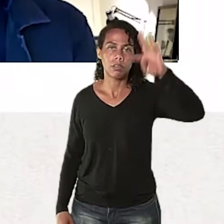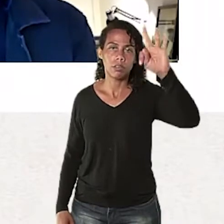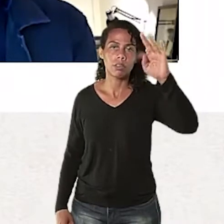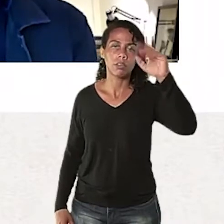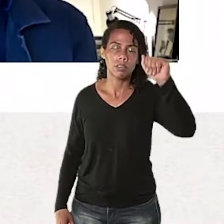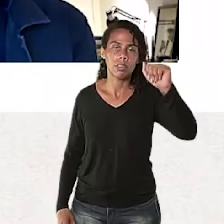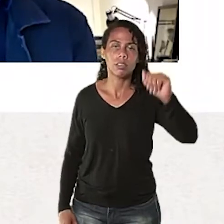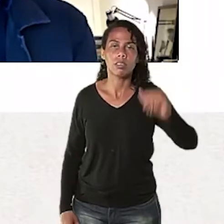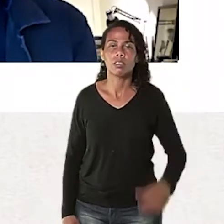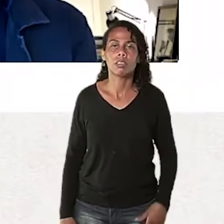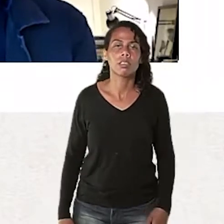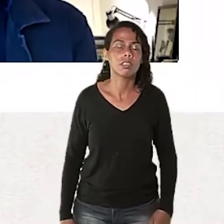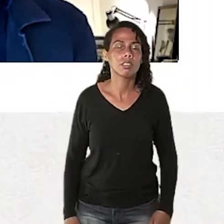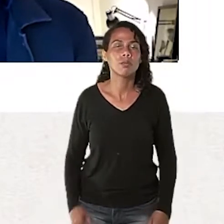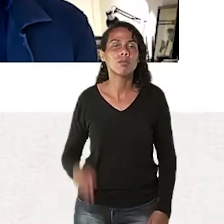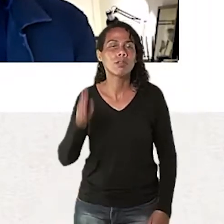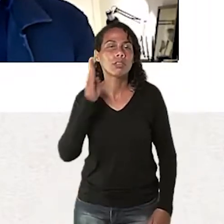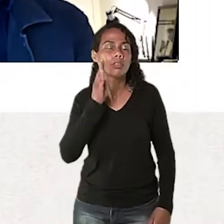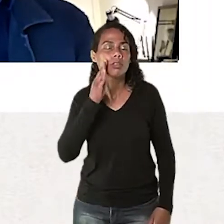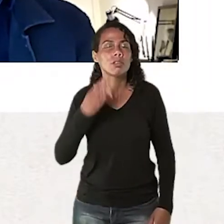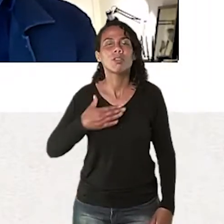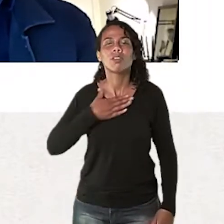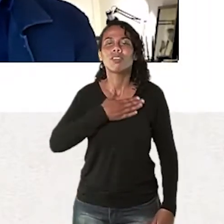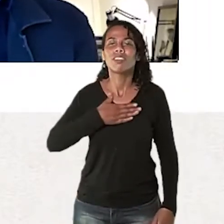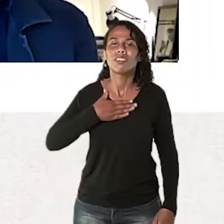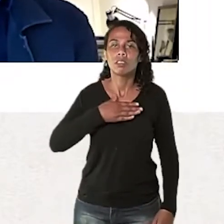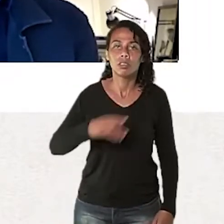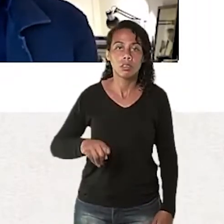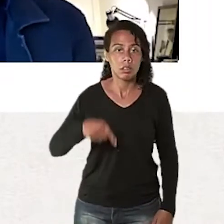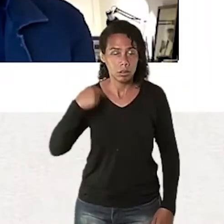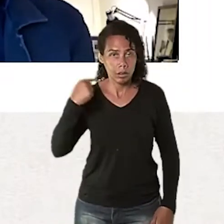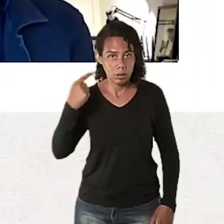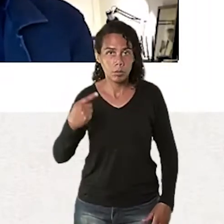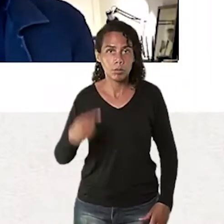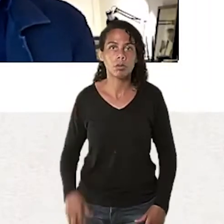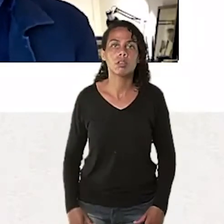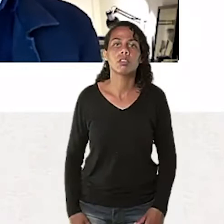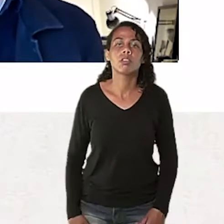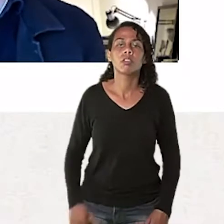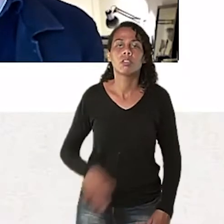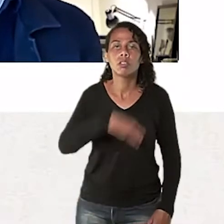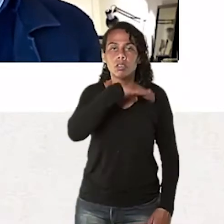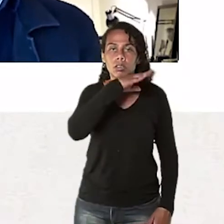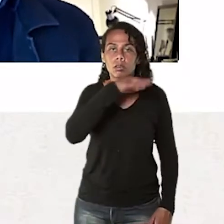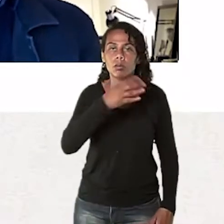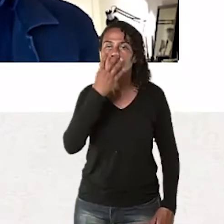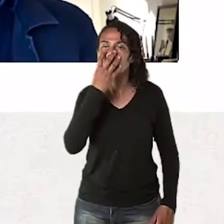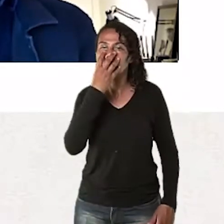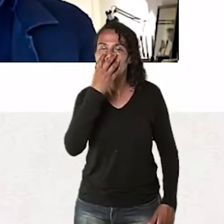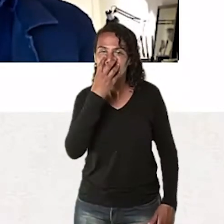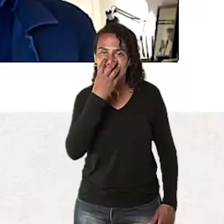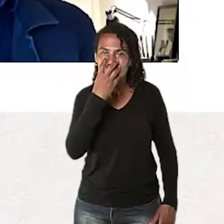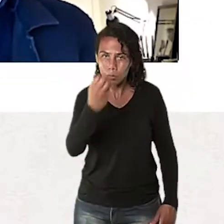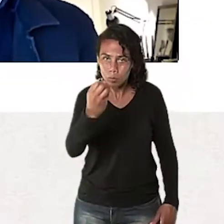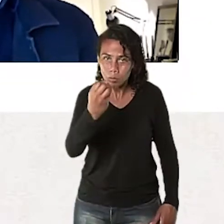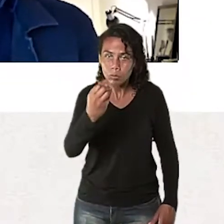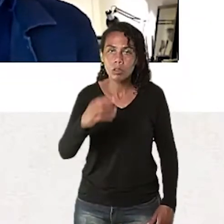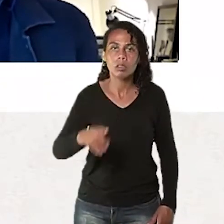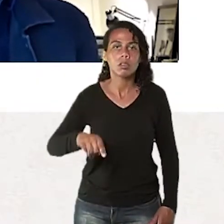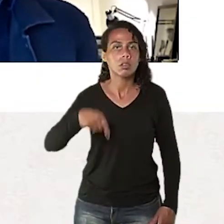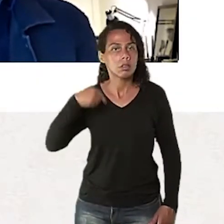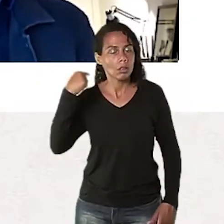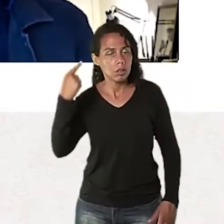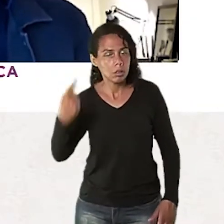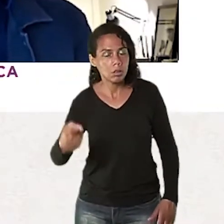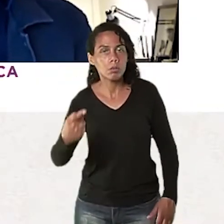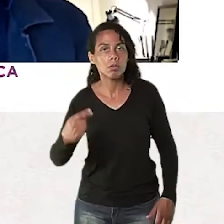Berlim e David Bowie, uma raposa. Depois tem uma crônica de uma deambulação em Macau por cassinos e uma briga que eu